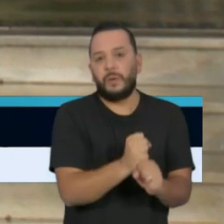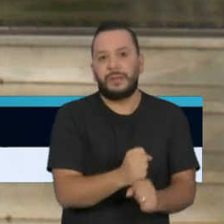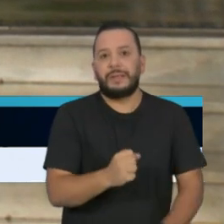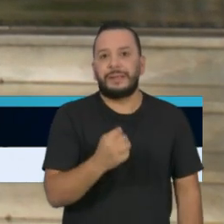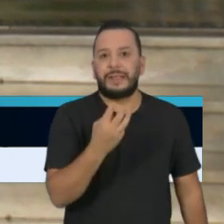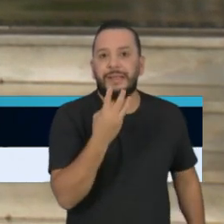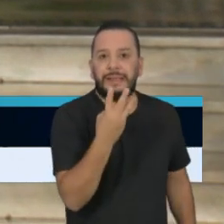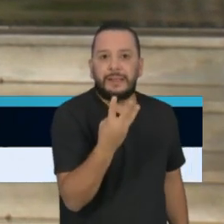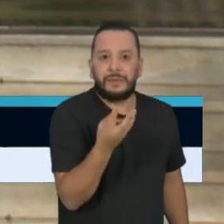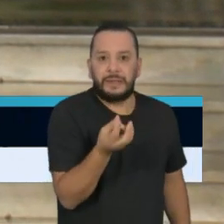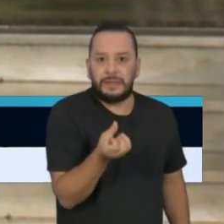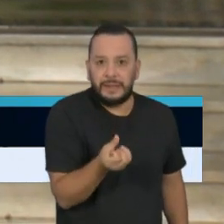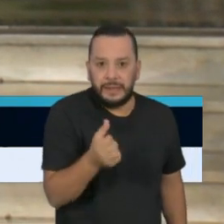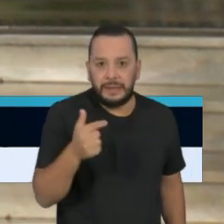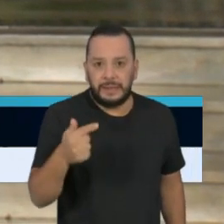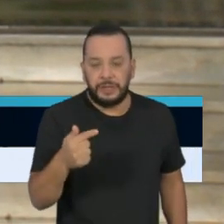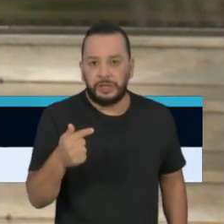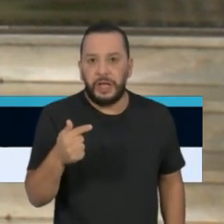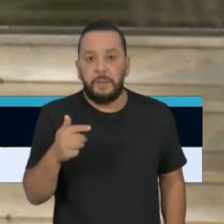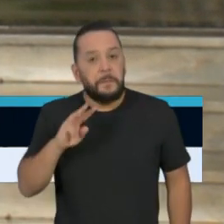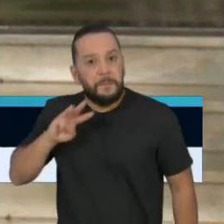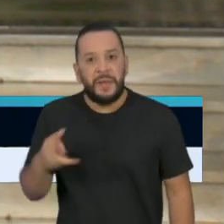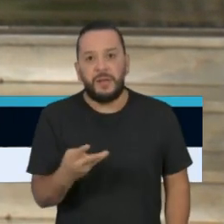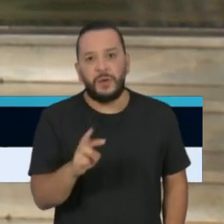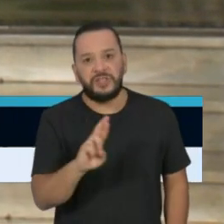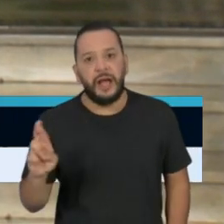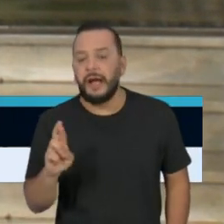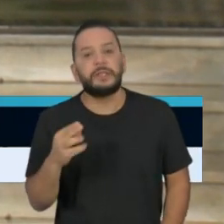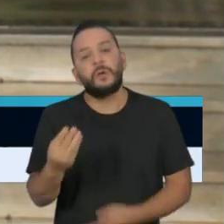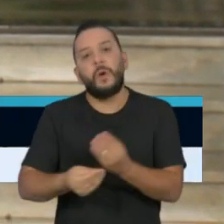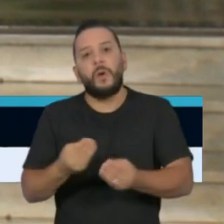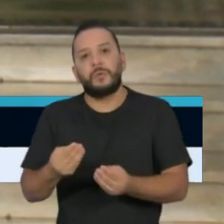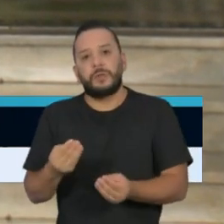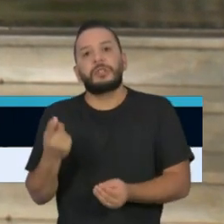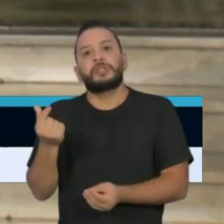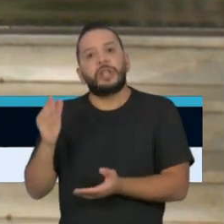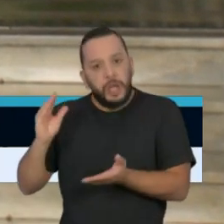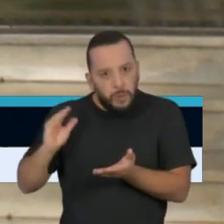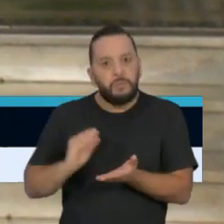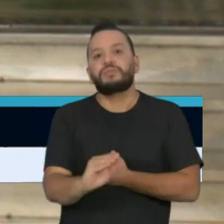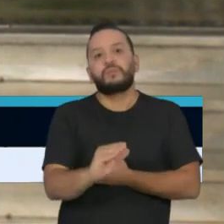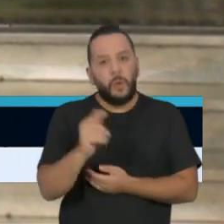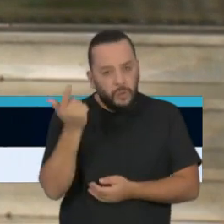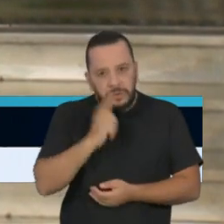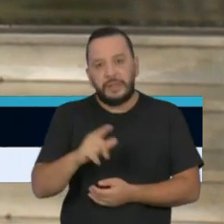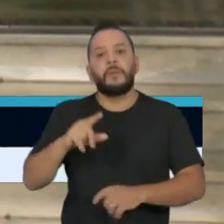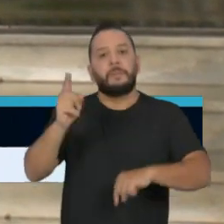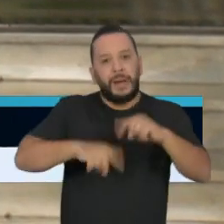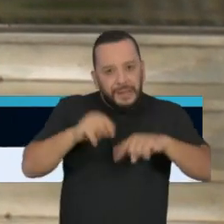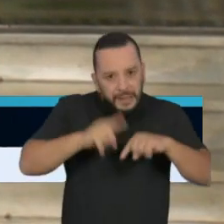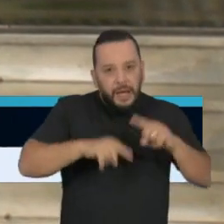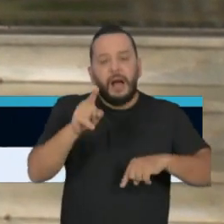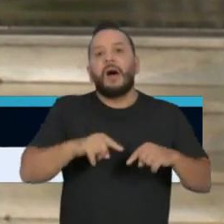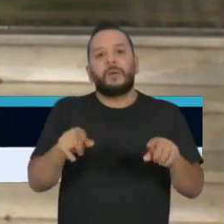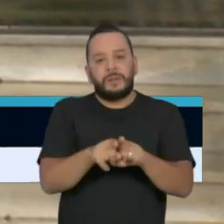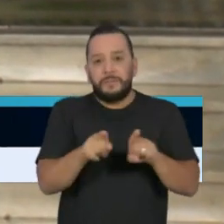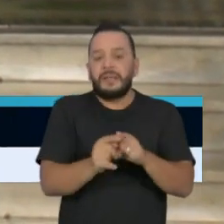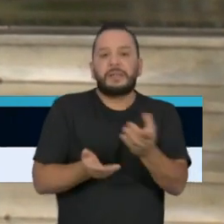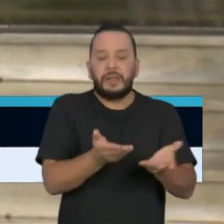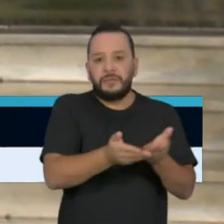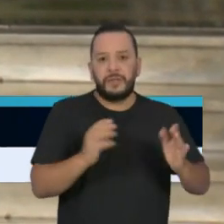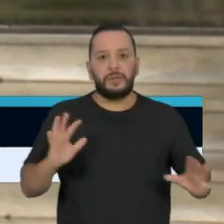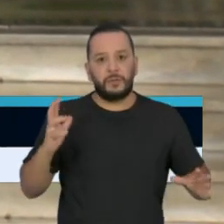367 milhões de reais em doações, em dinheiro, em produtos e serviços